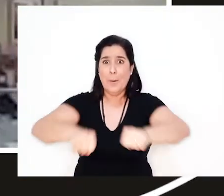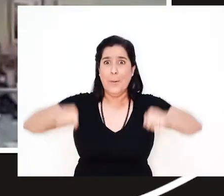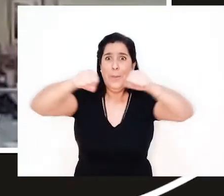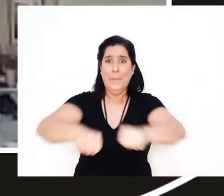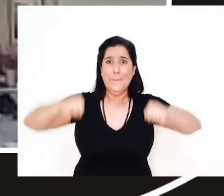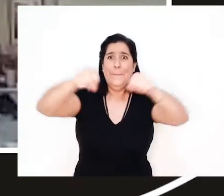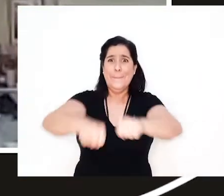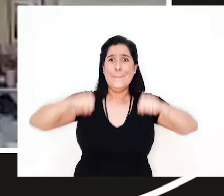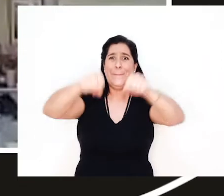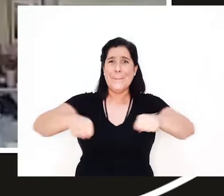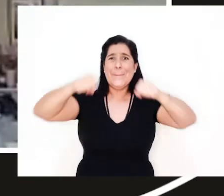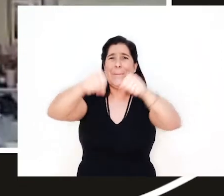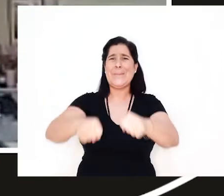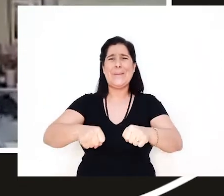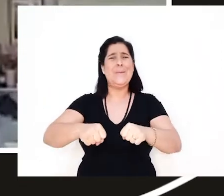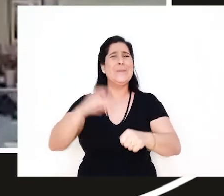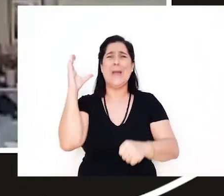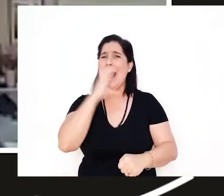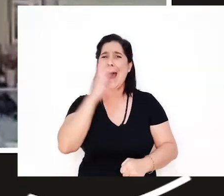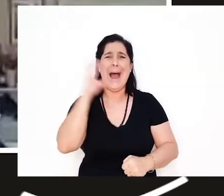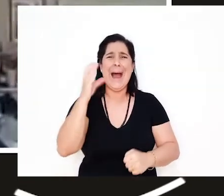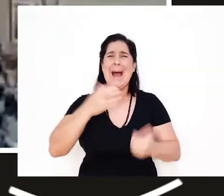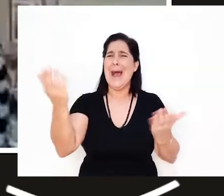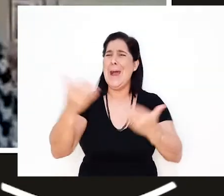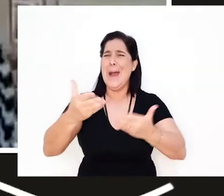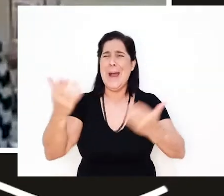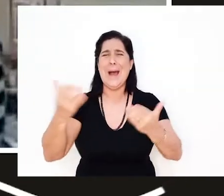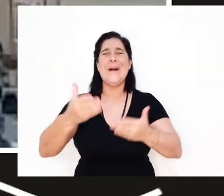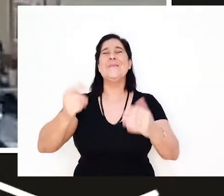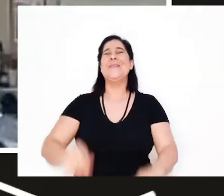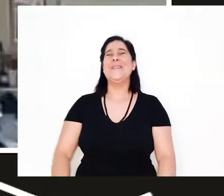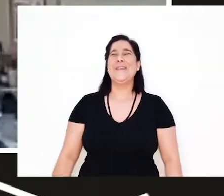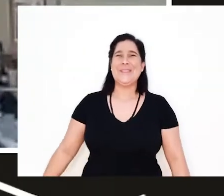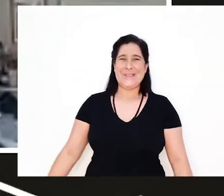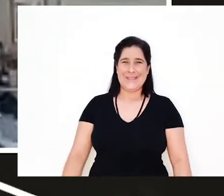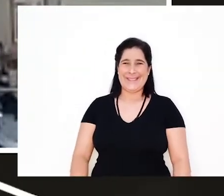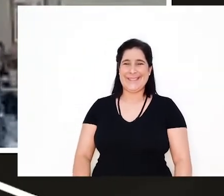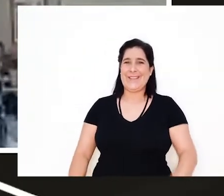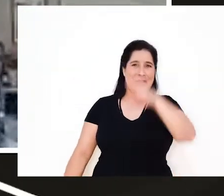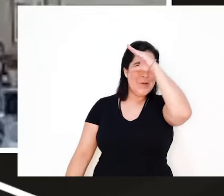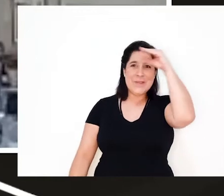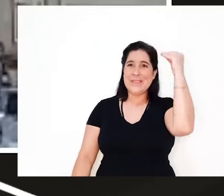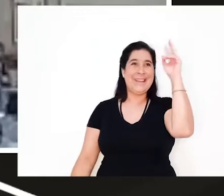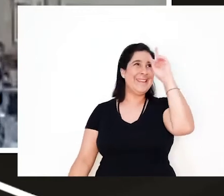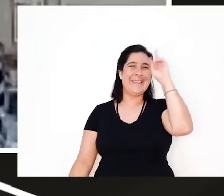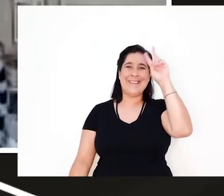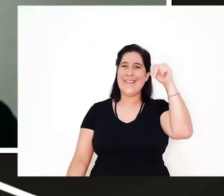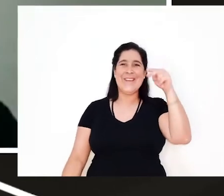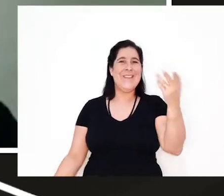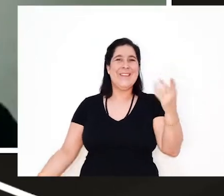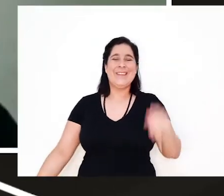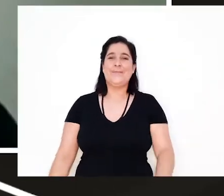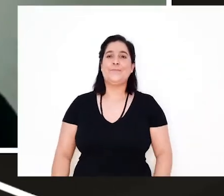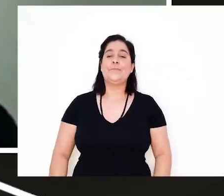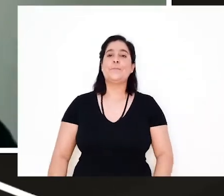Ela cortou o cabo da canoa e remou com uma velocidade tão grande. Eu nunca esqueci essa situação.